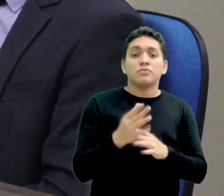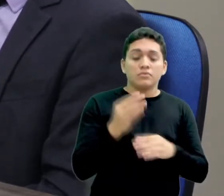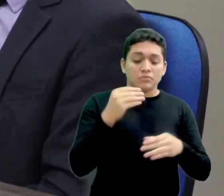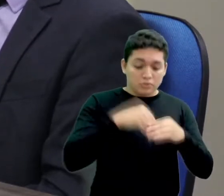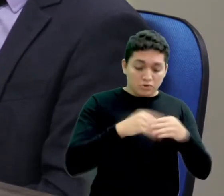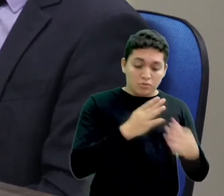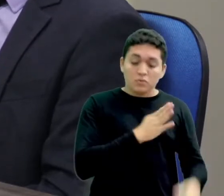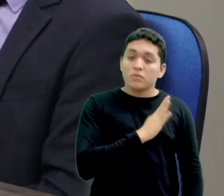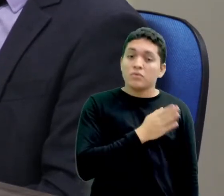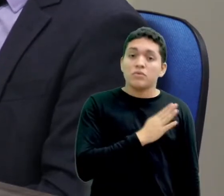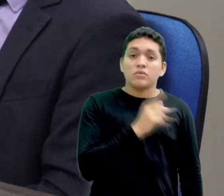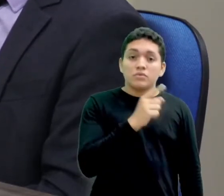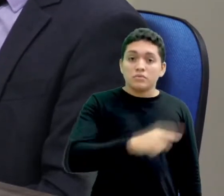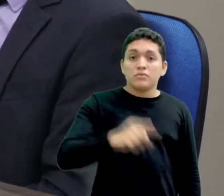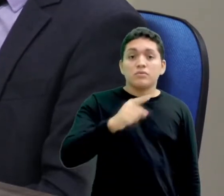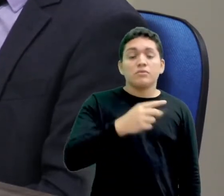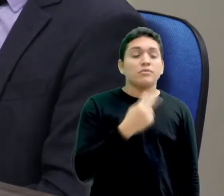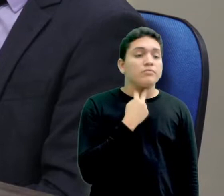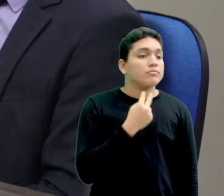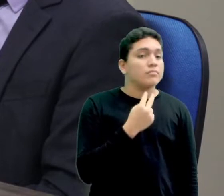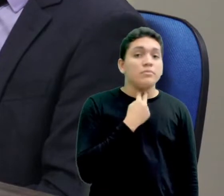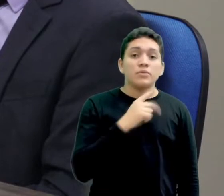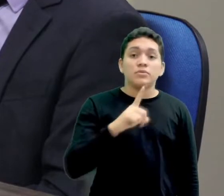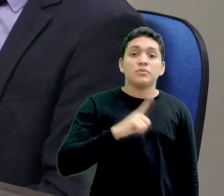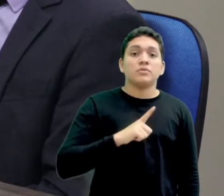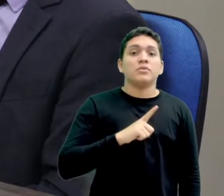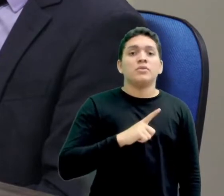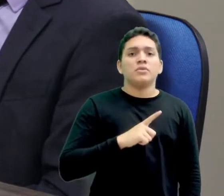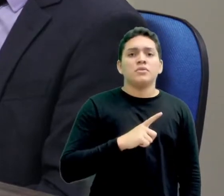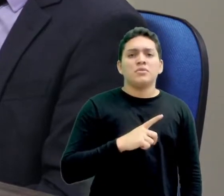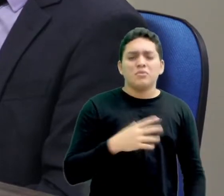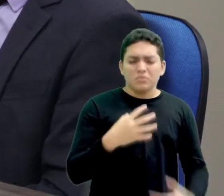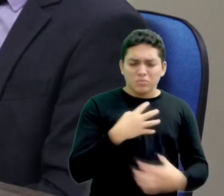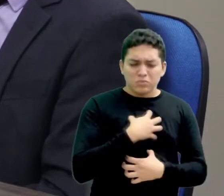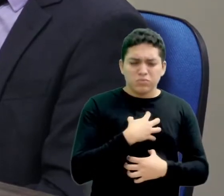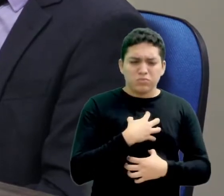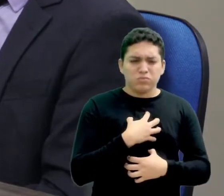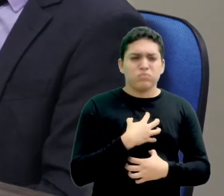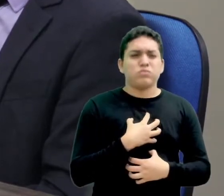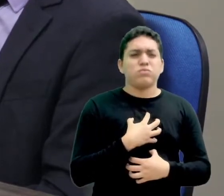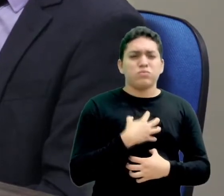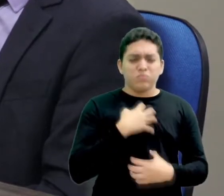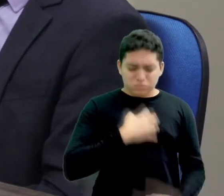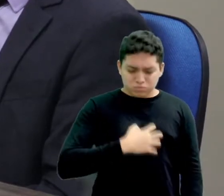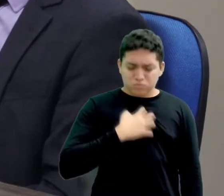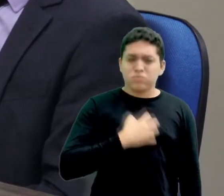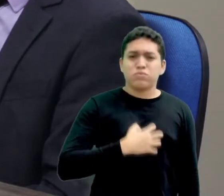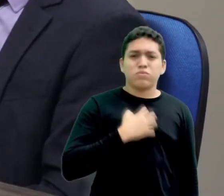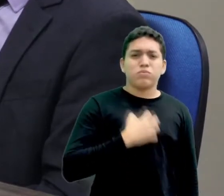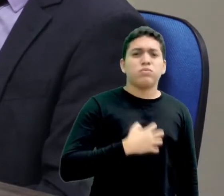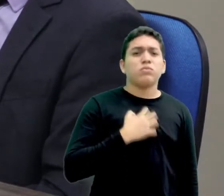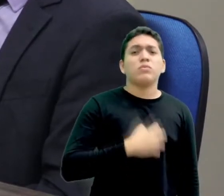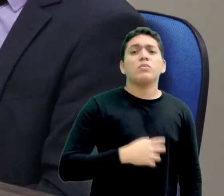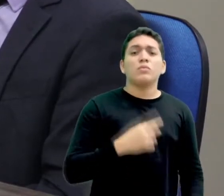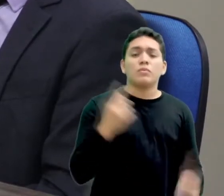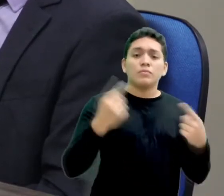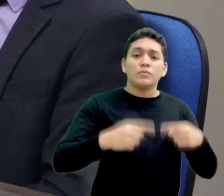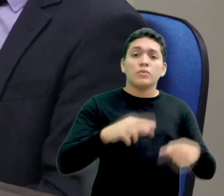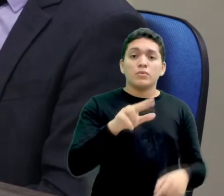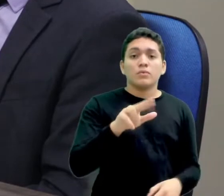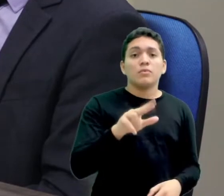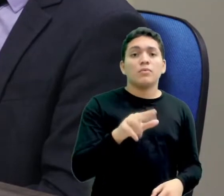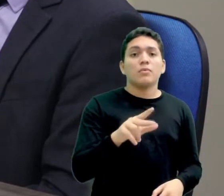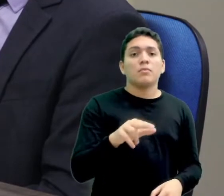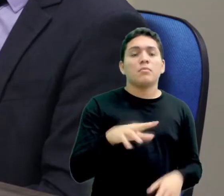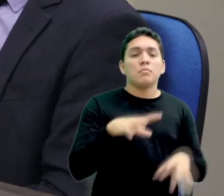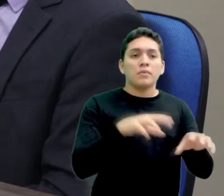de vocês não pode haver esse sentimento de ira contra o seu irmão, porque muito mais do que